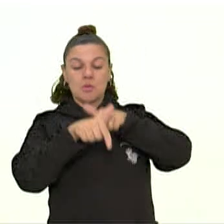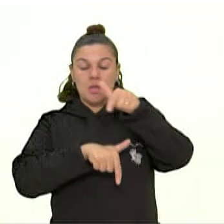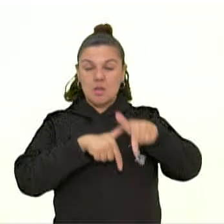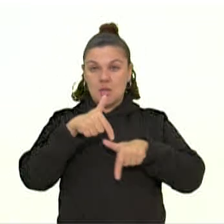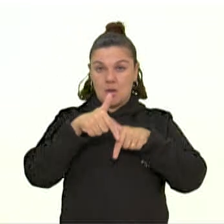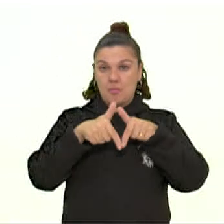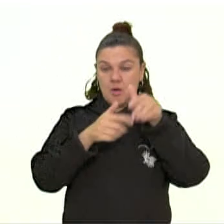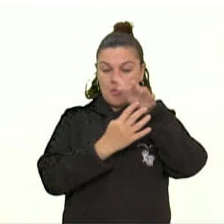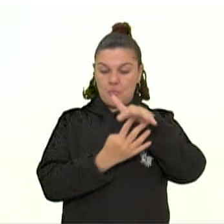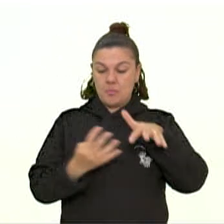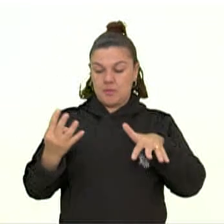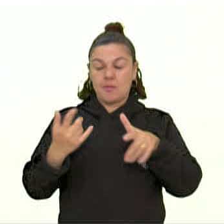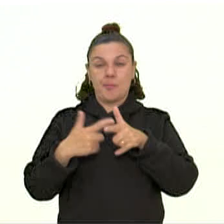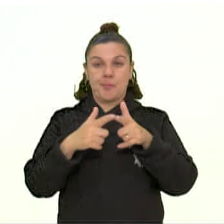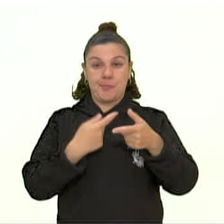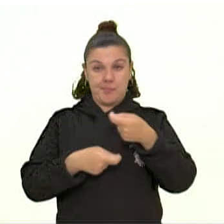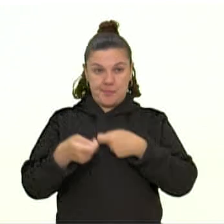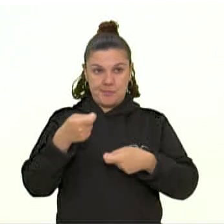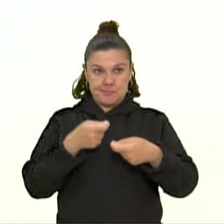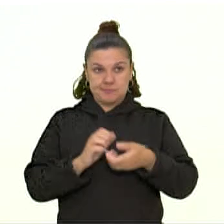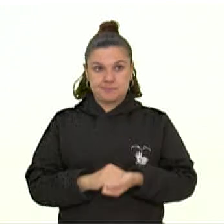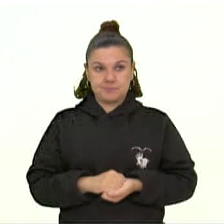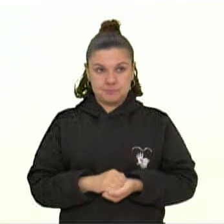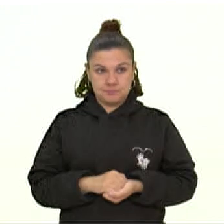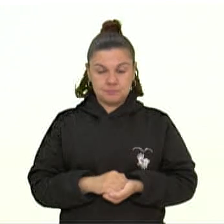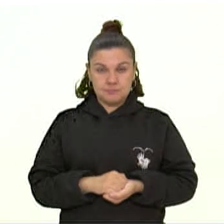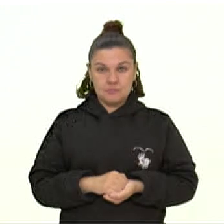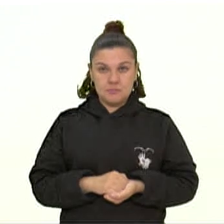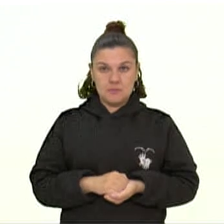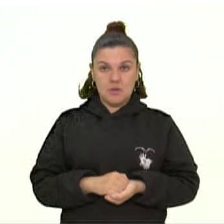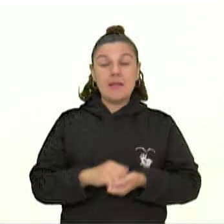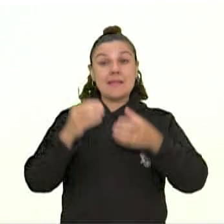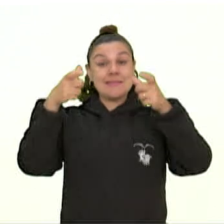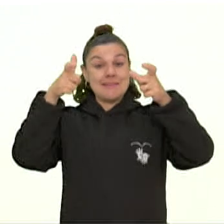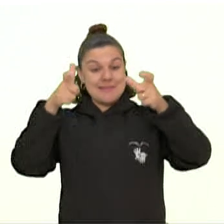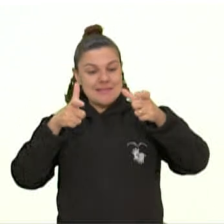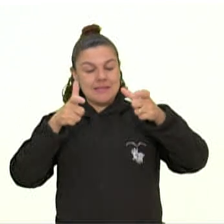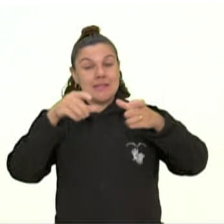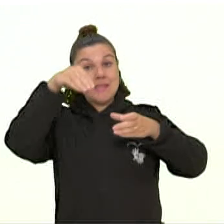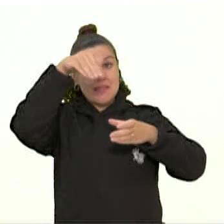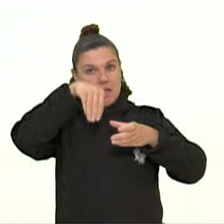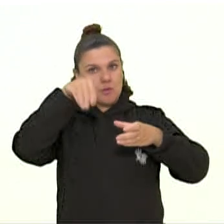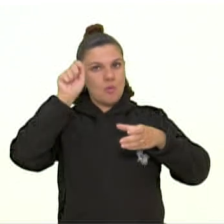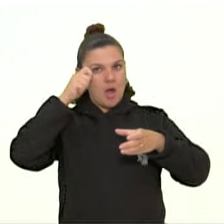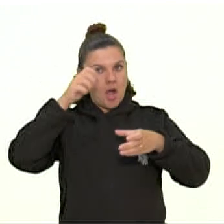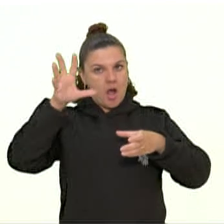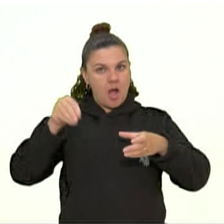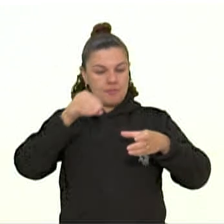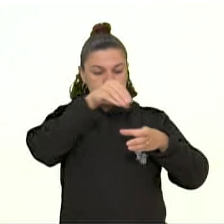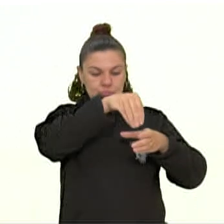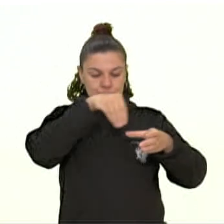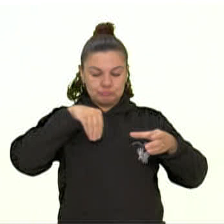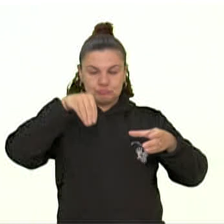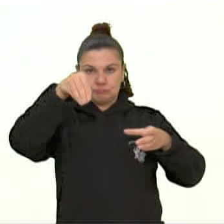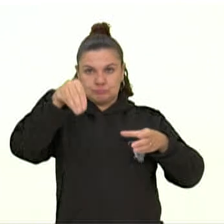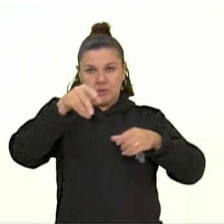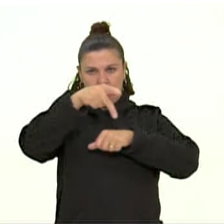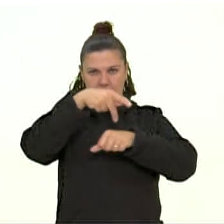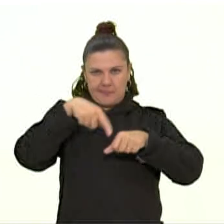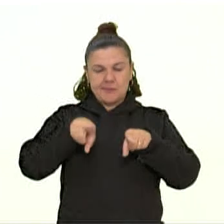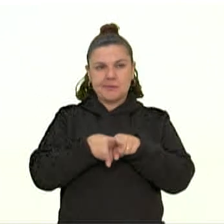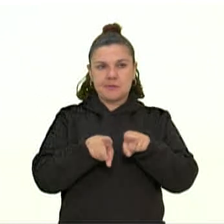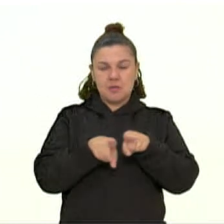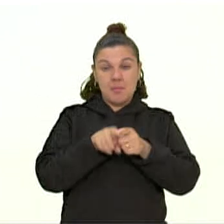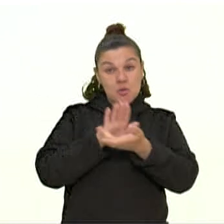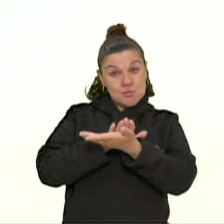por motivos econômicos, deslocamentos internos, né, por diversos motivos, e